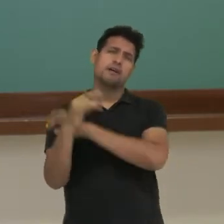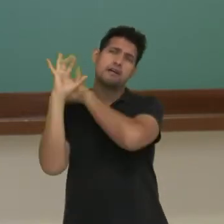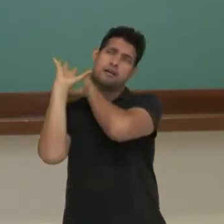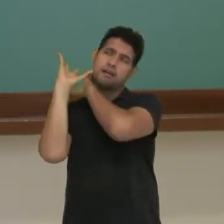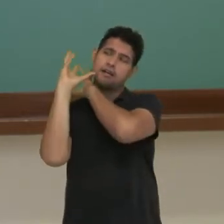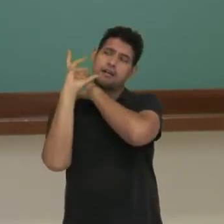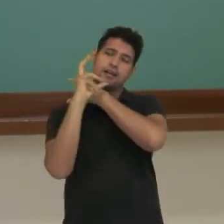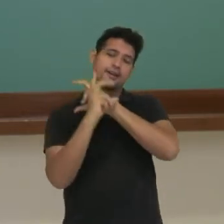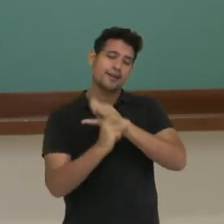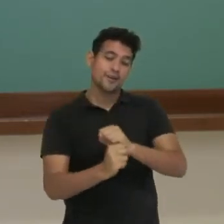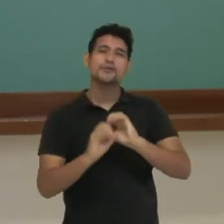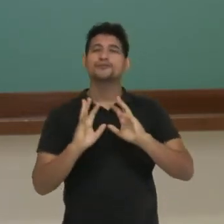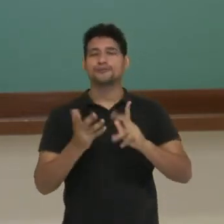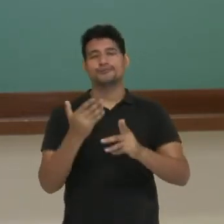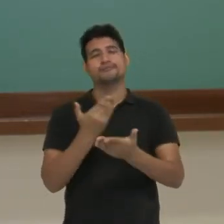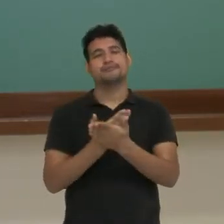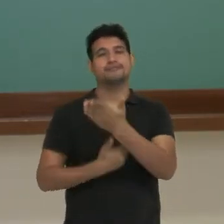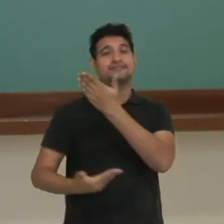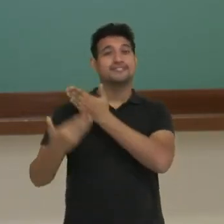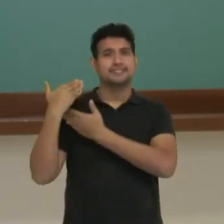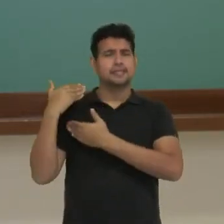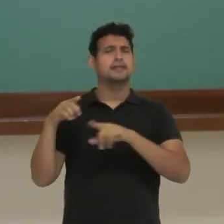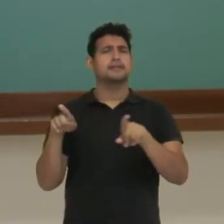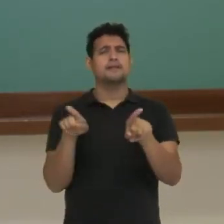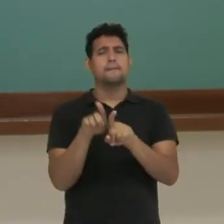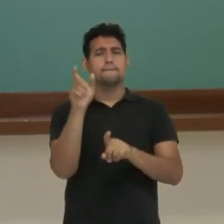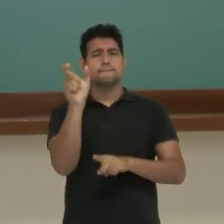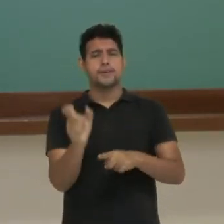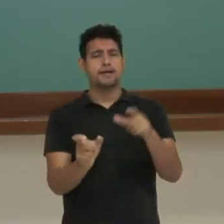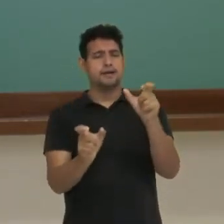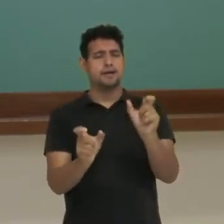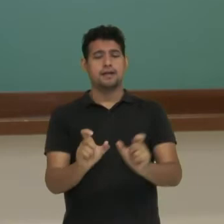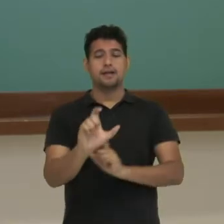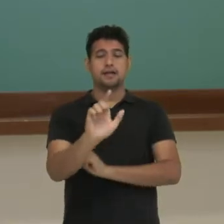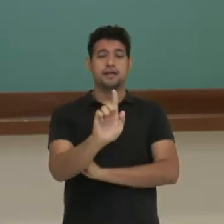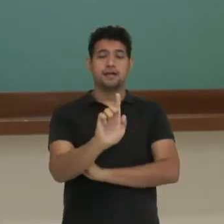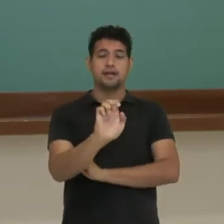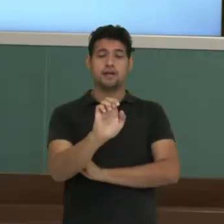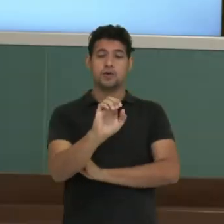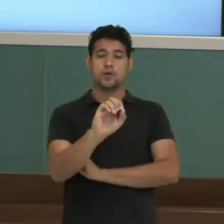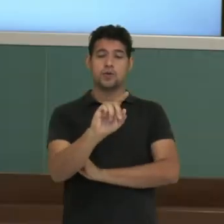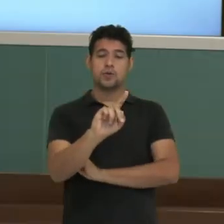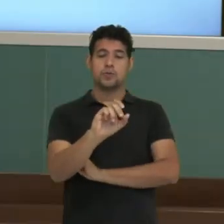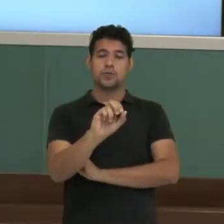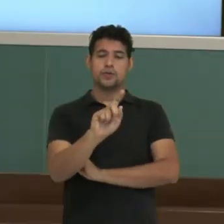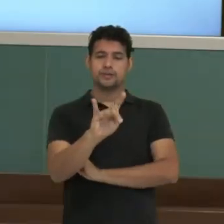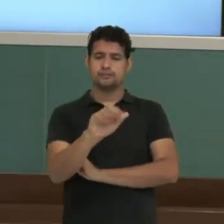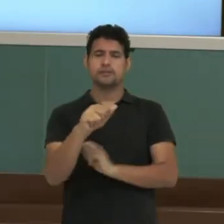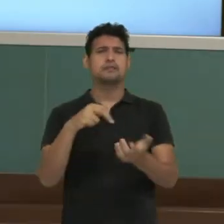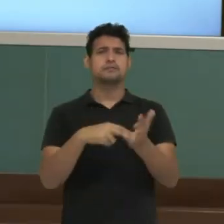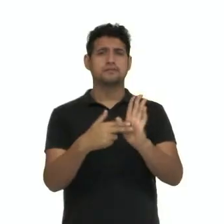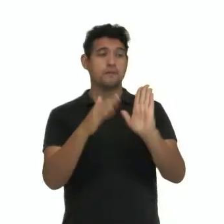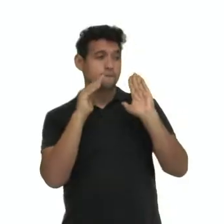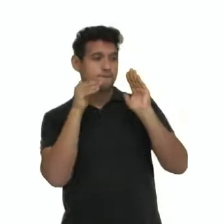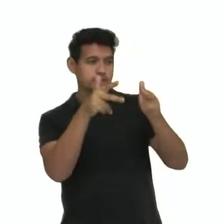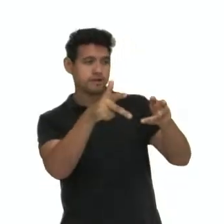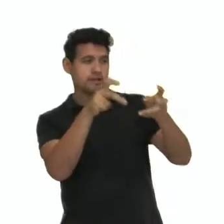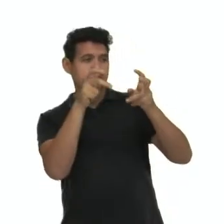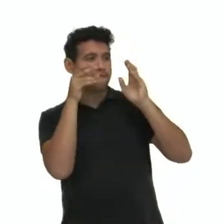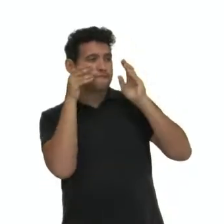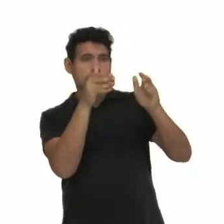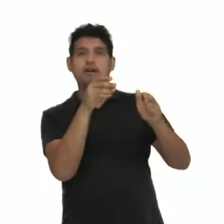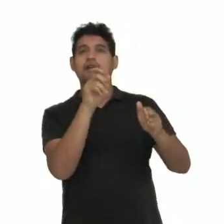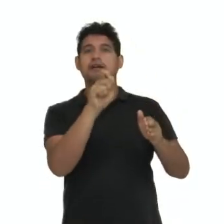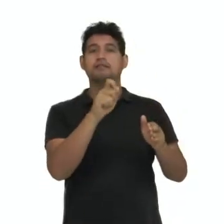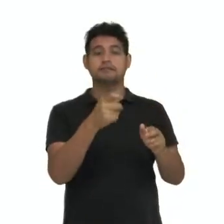já foi visto anteriormente. Dentro dessa caracterização da geopolítica, vamos observar o nosso conteúdo central focando